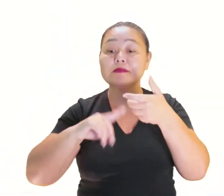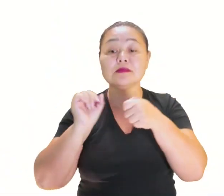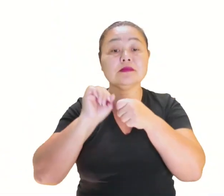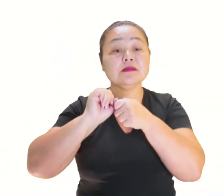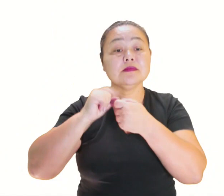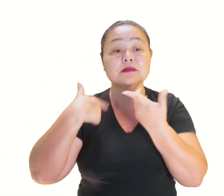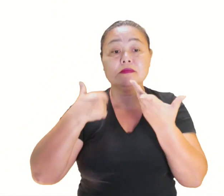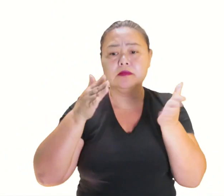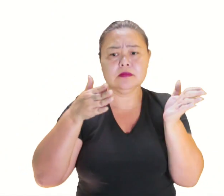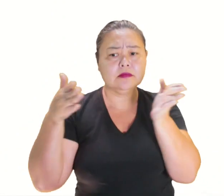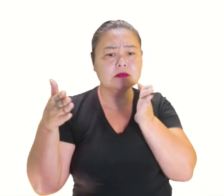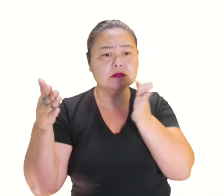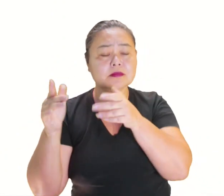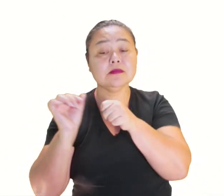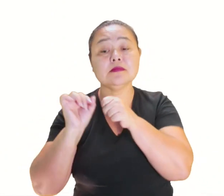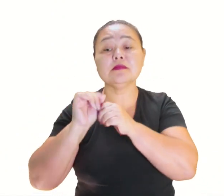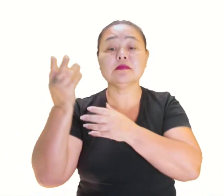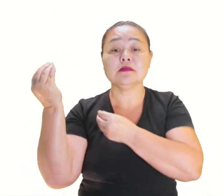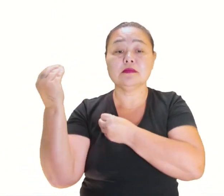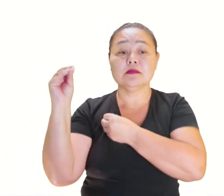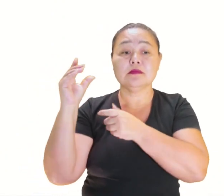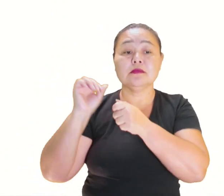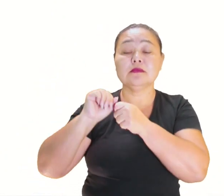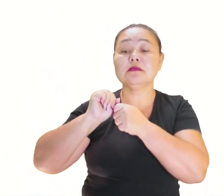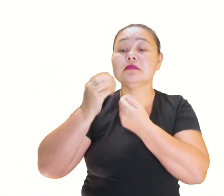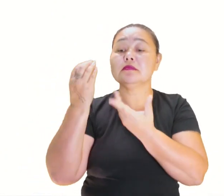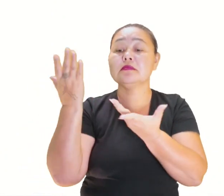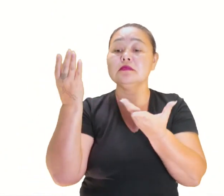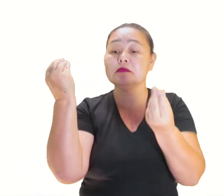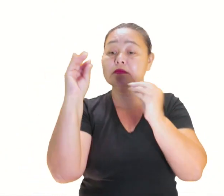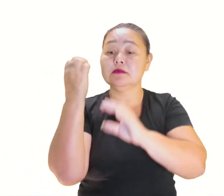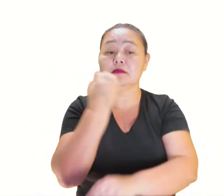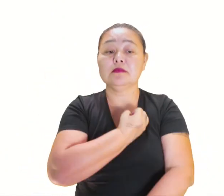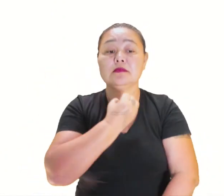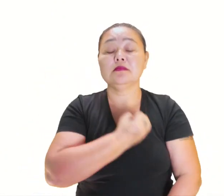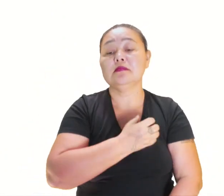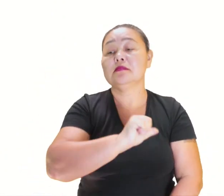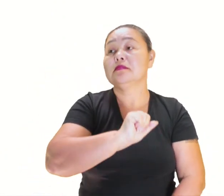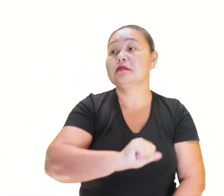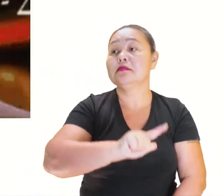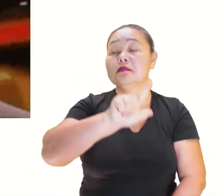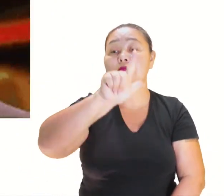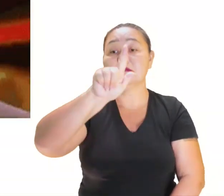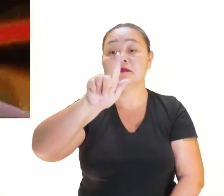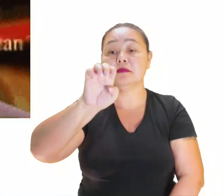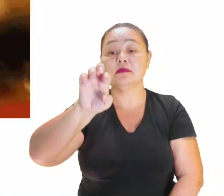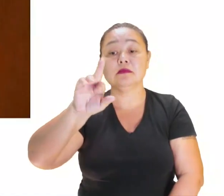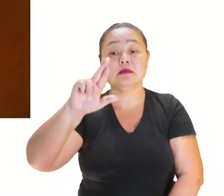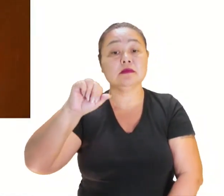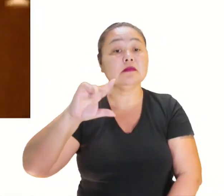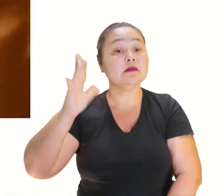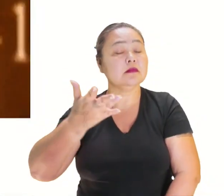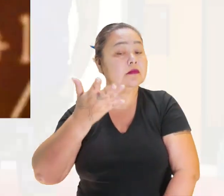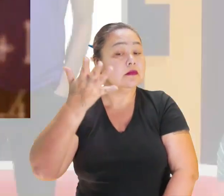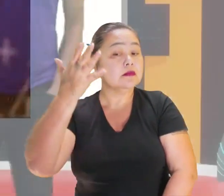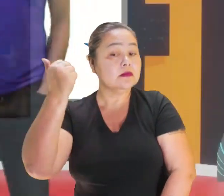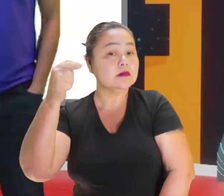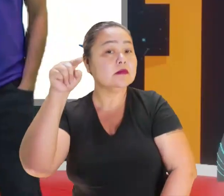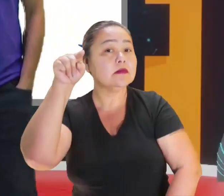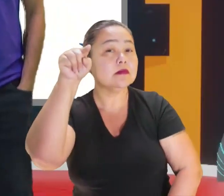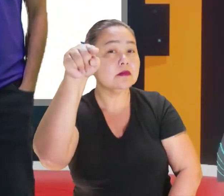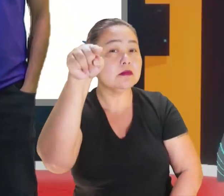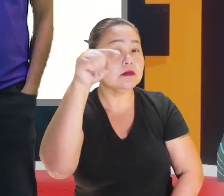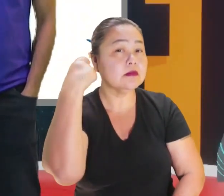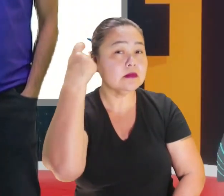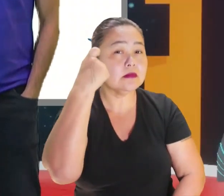uma deslocadinha aí, mas a gente vai trabalhar as expressões algébricas, né? E vem com a gente aqui. Você aí,